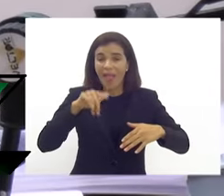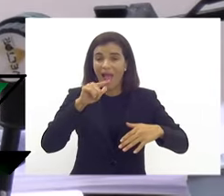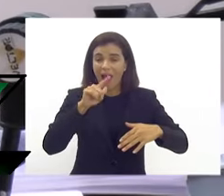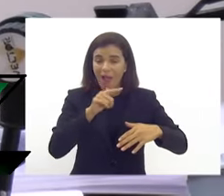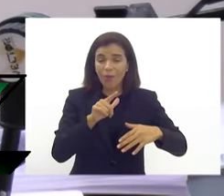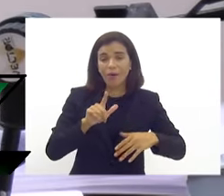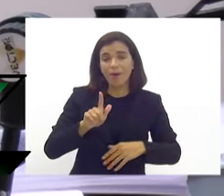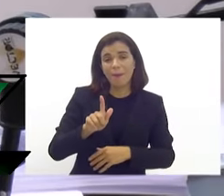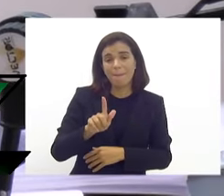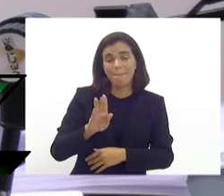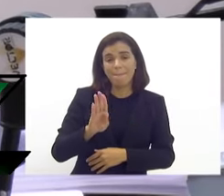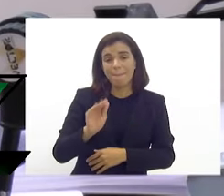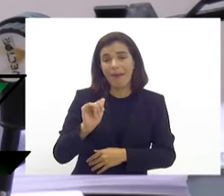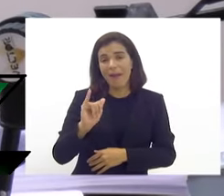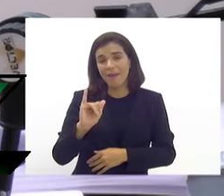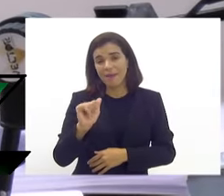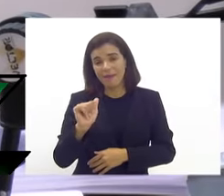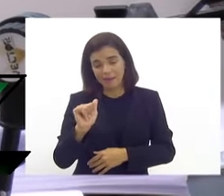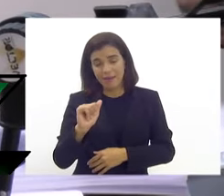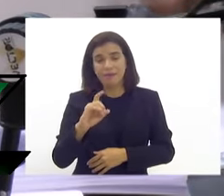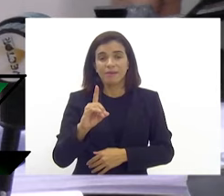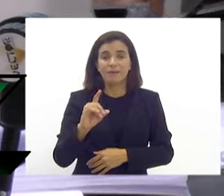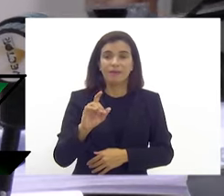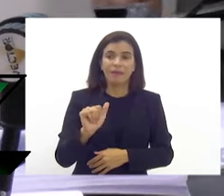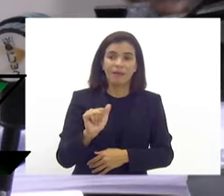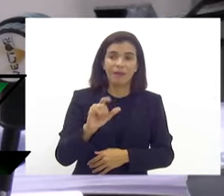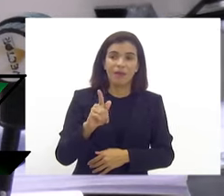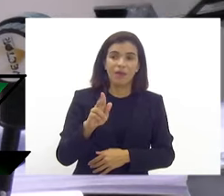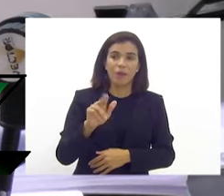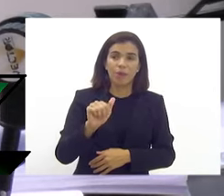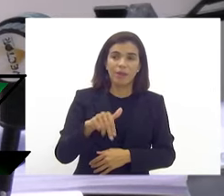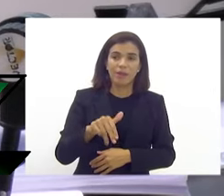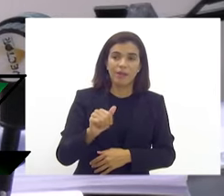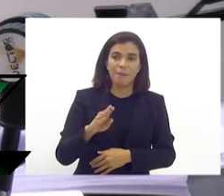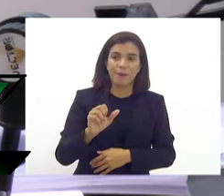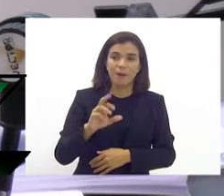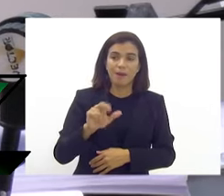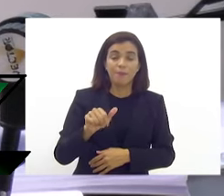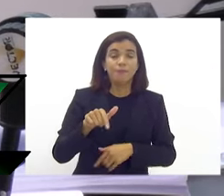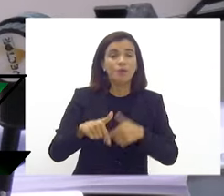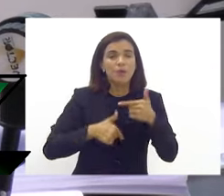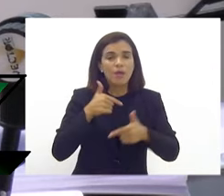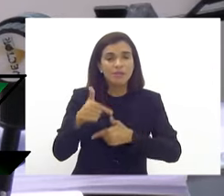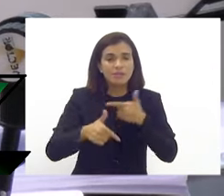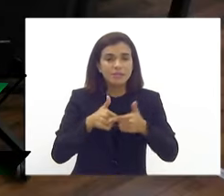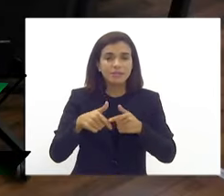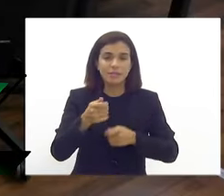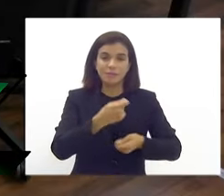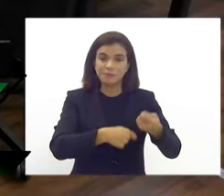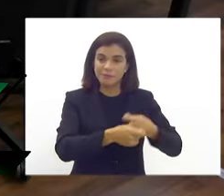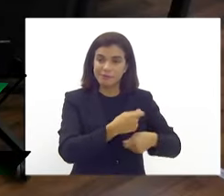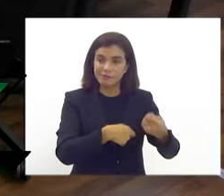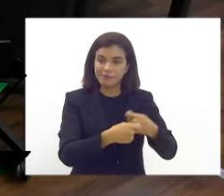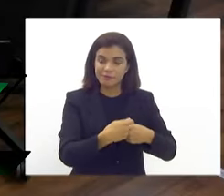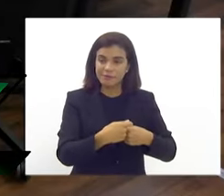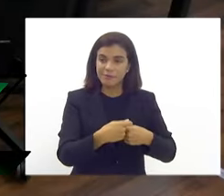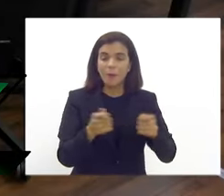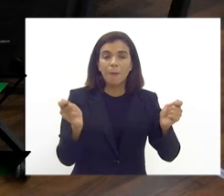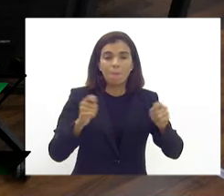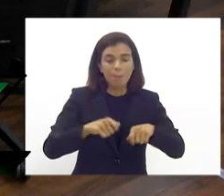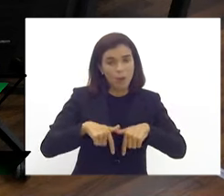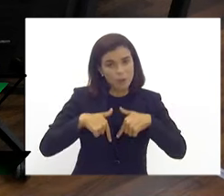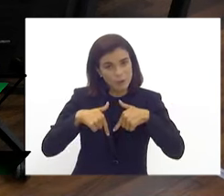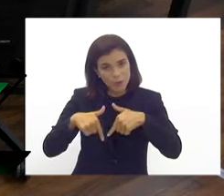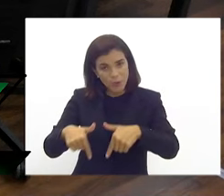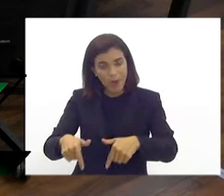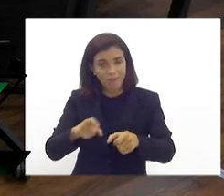dúvida nenhuma no relato da decisão da Ministra Rosa vea no Exercício da cooperação administrativa que pode pode atuar